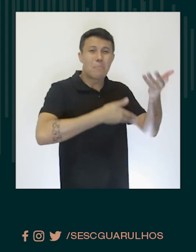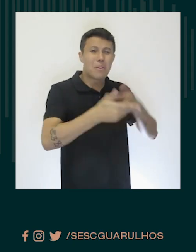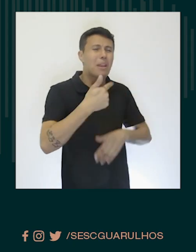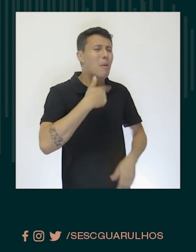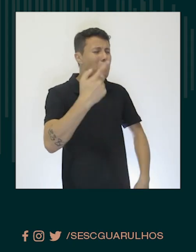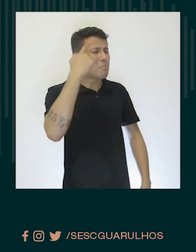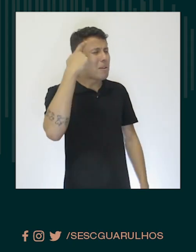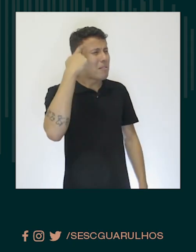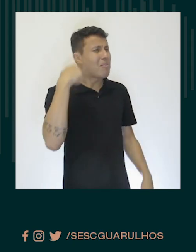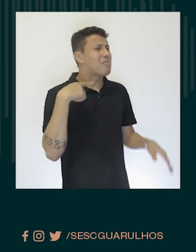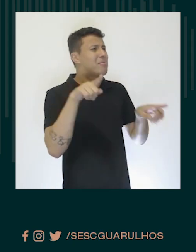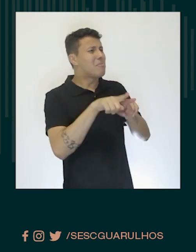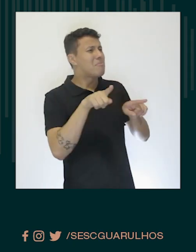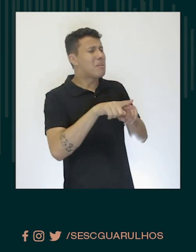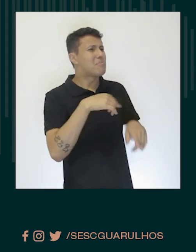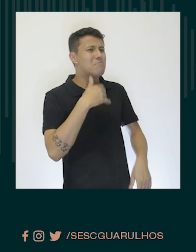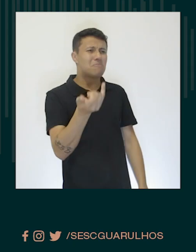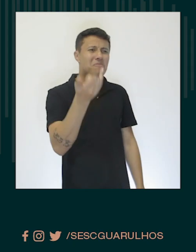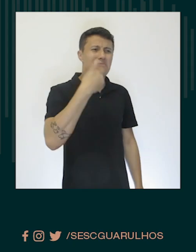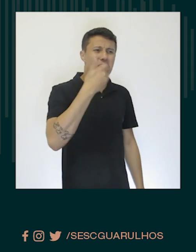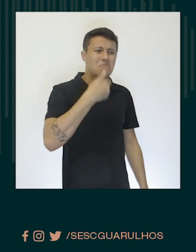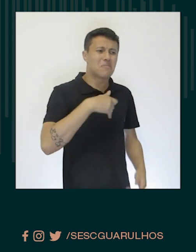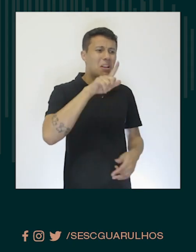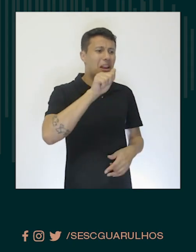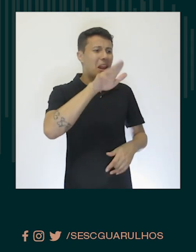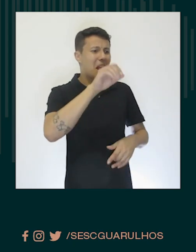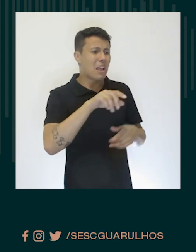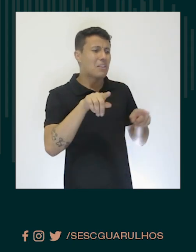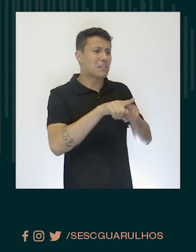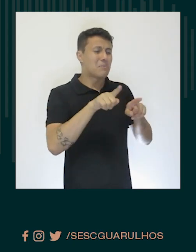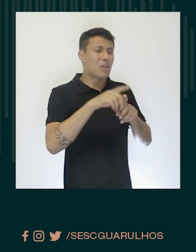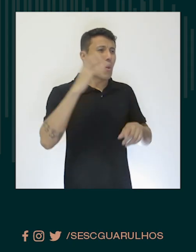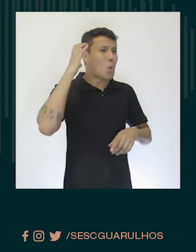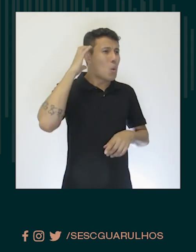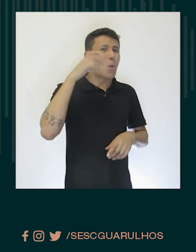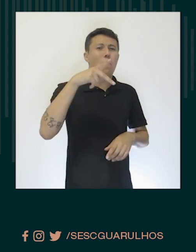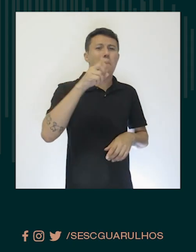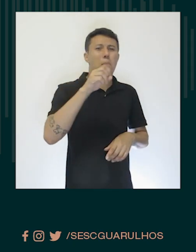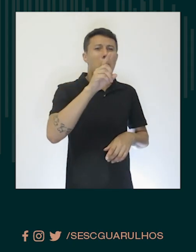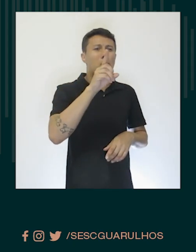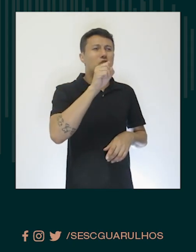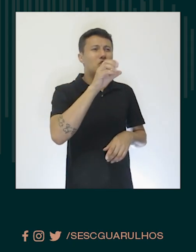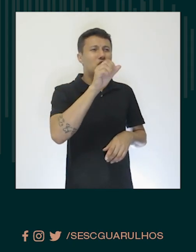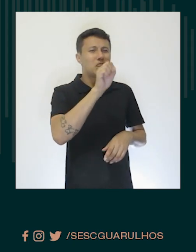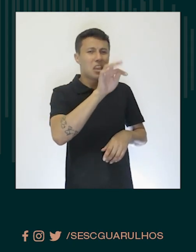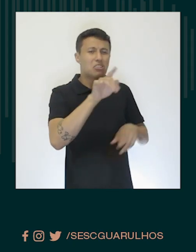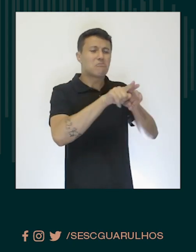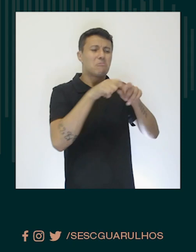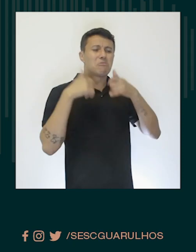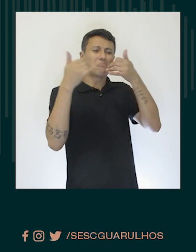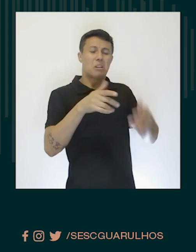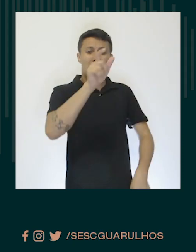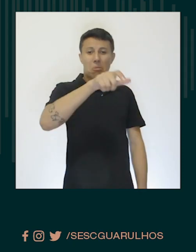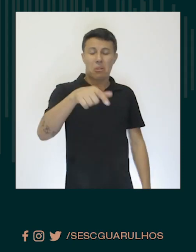uma coisa que eu tenho pensado muito. Eu ouvi falar em algum lugar, provavelmente podcast, acho que foi lá no Braincast, que os